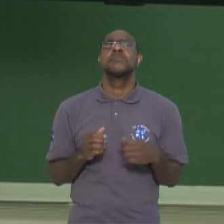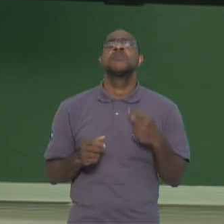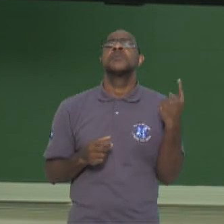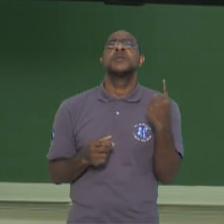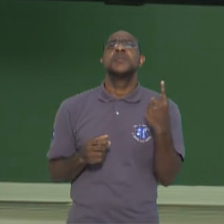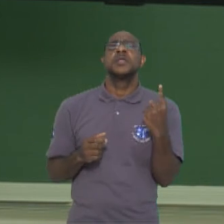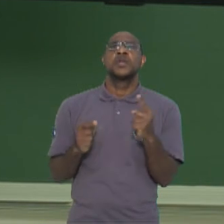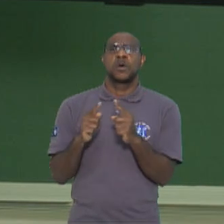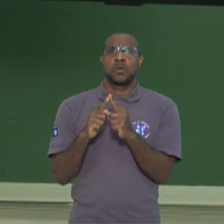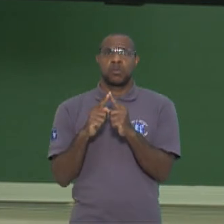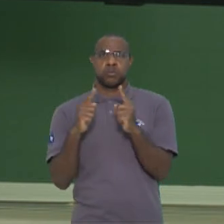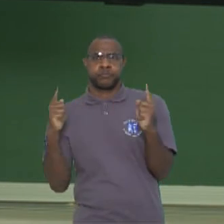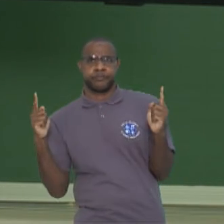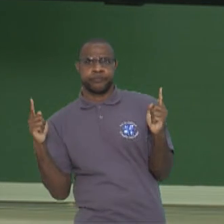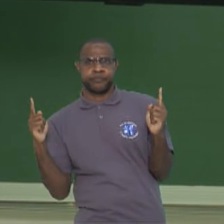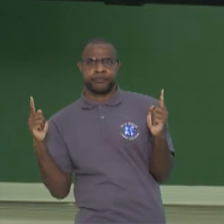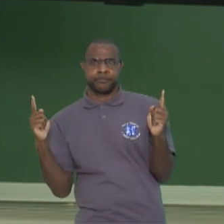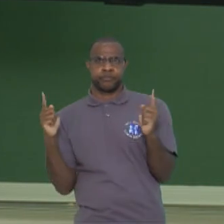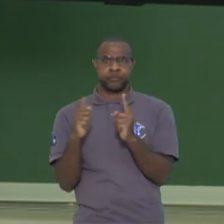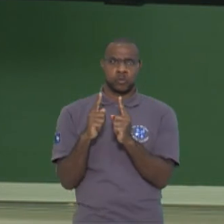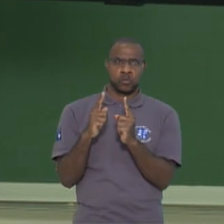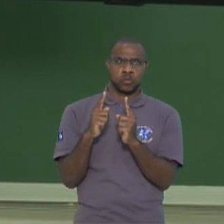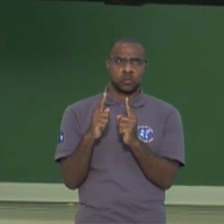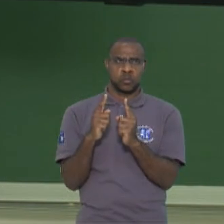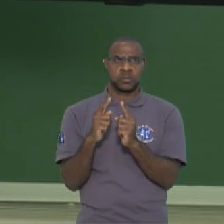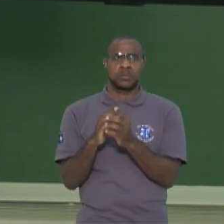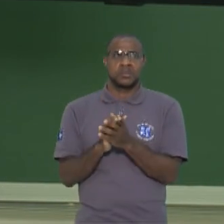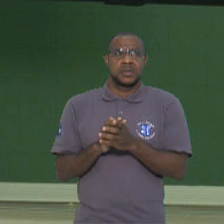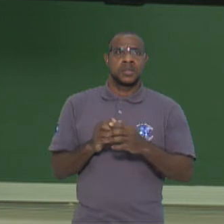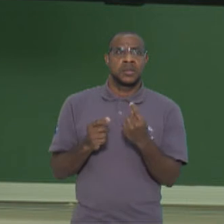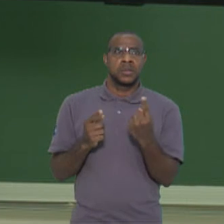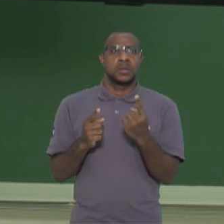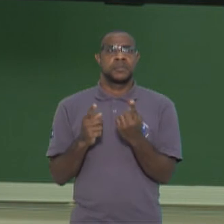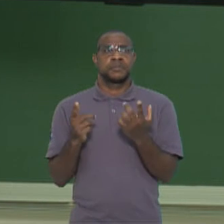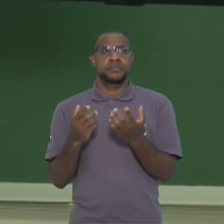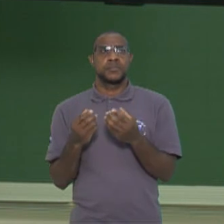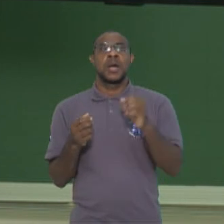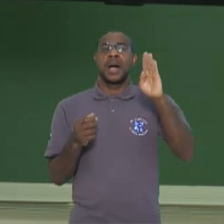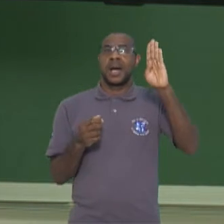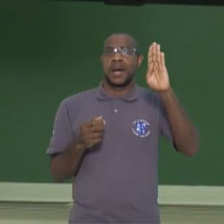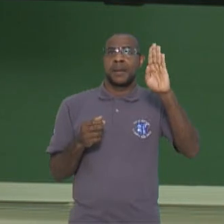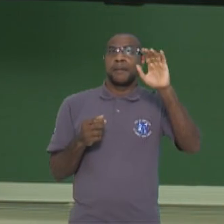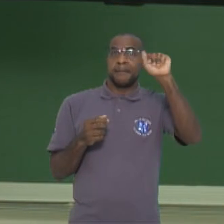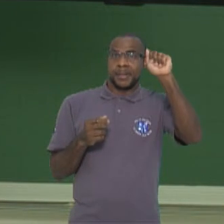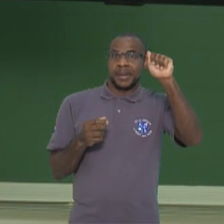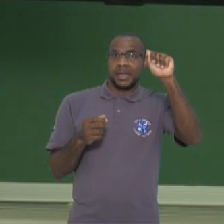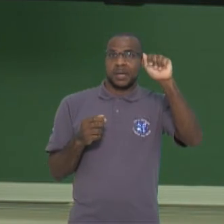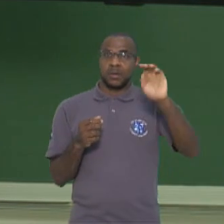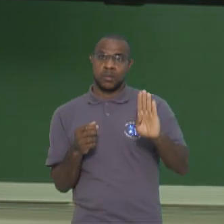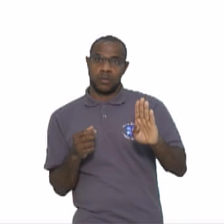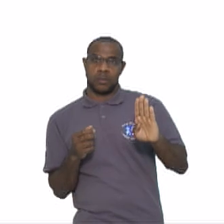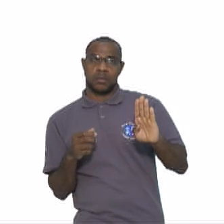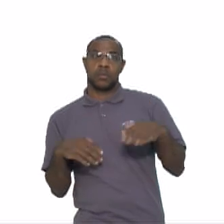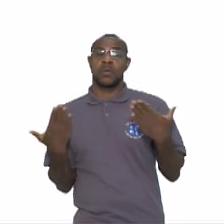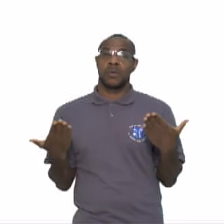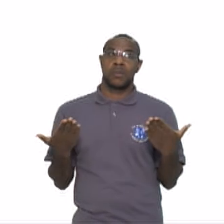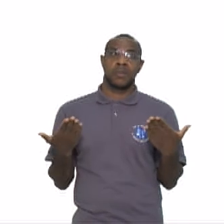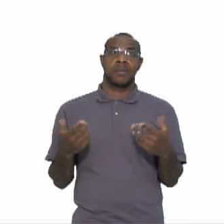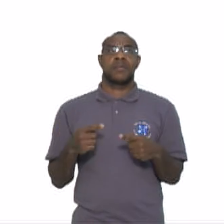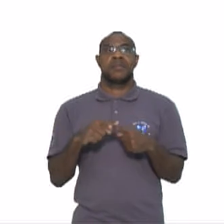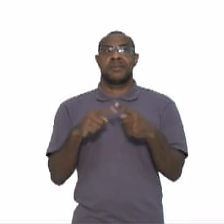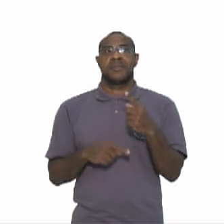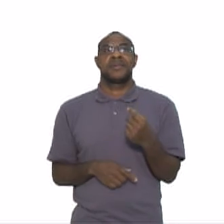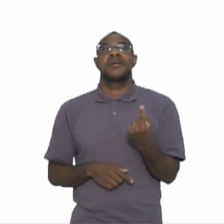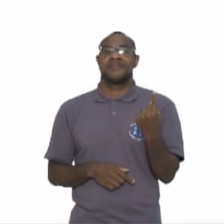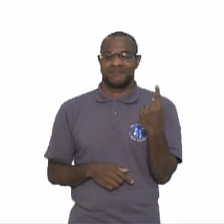um curta-metragem, o segundo é um longa-metragem. B. O primeiro é um longa-metragem, o segundo é um curta-metragem. Então, o filme de